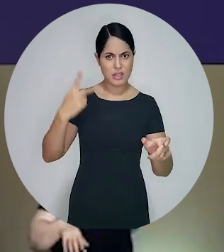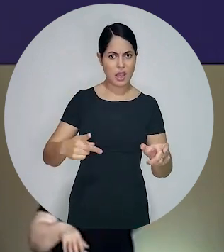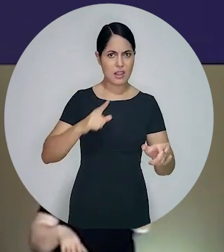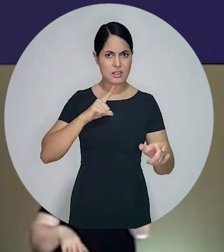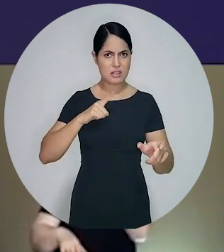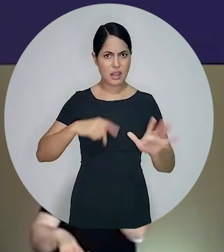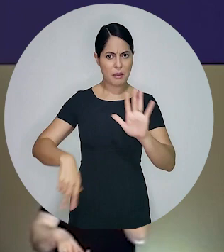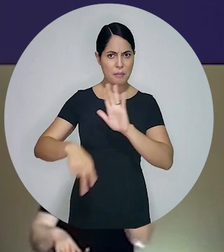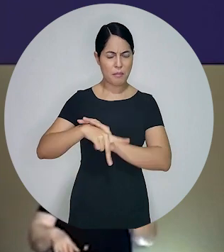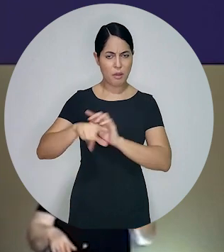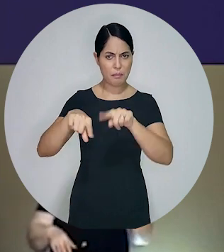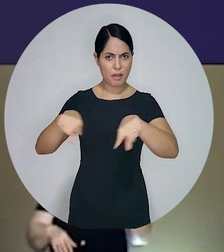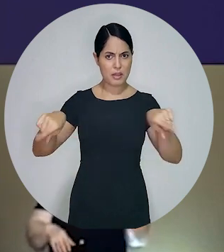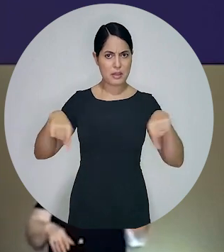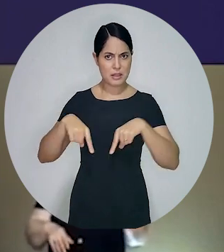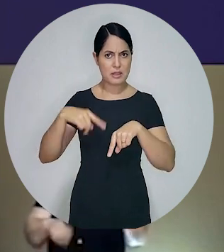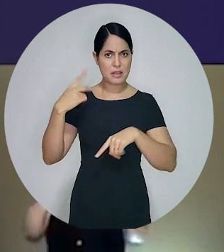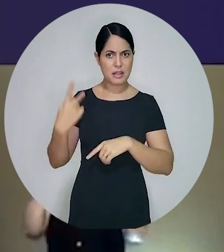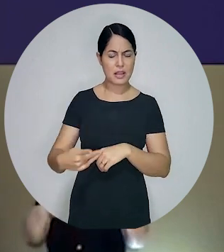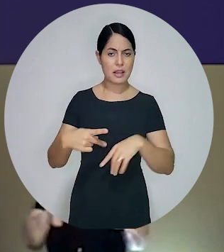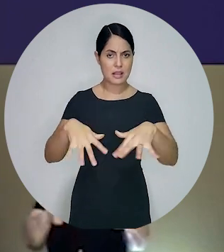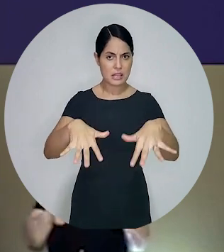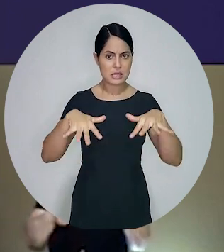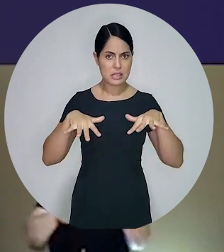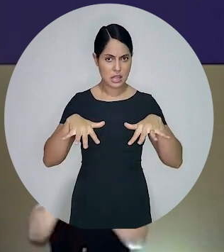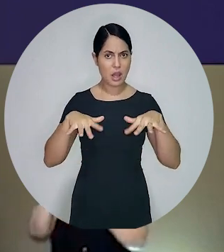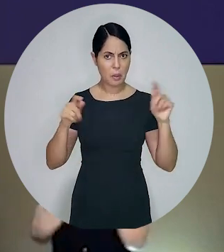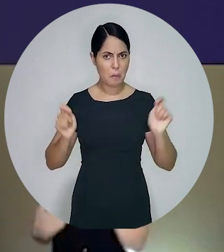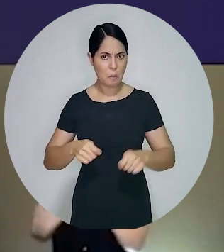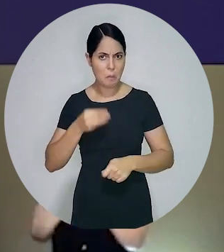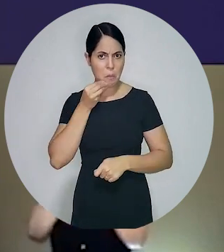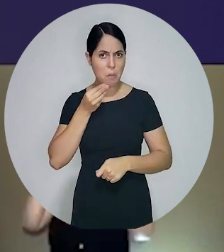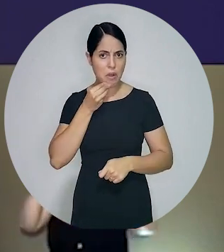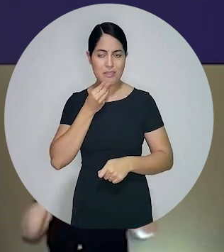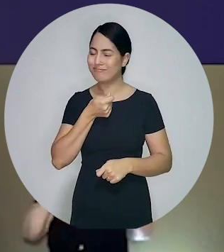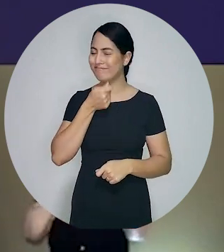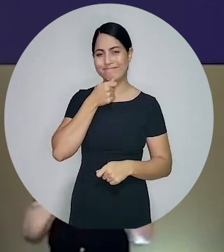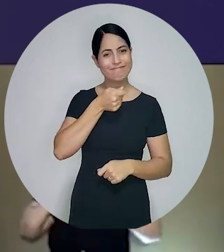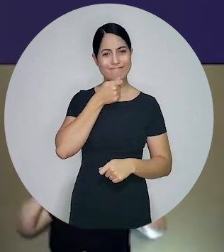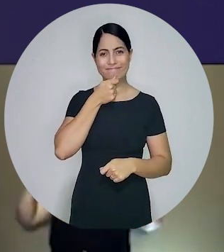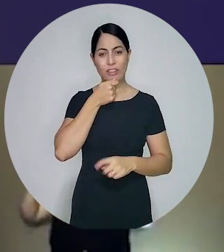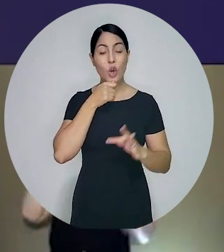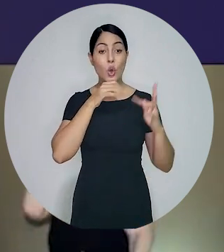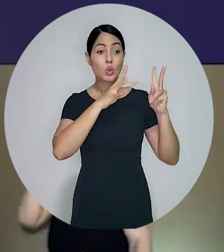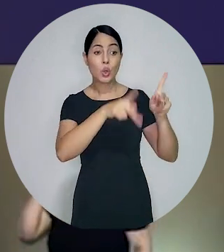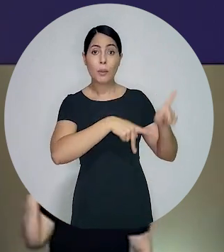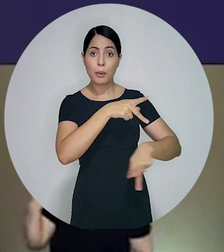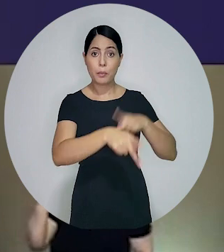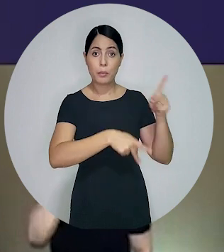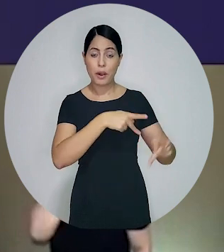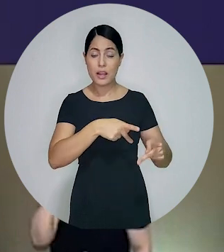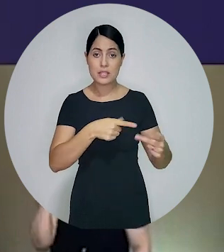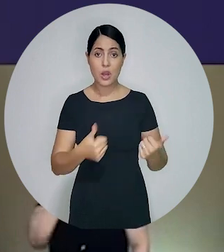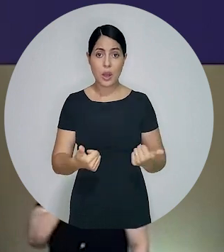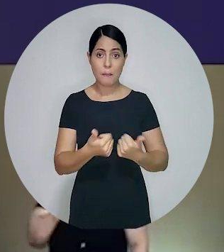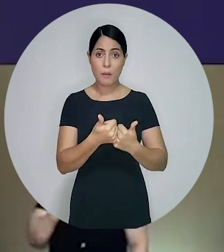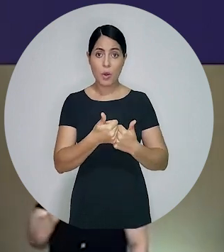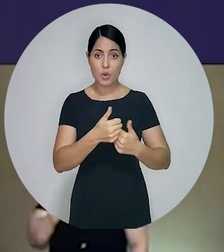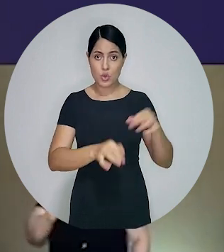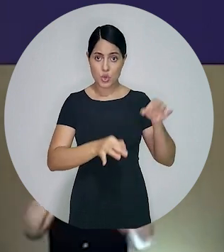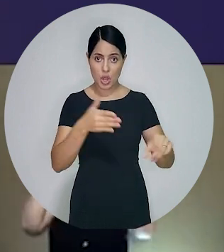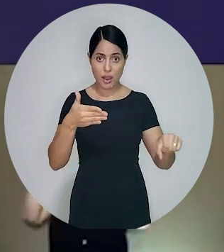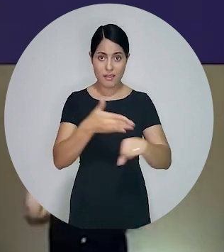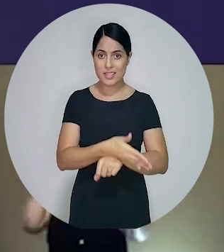de espaços que podem ser convertidos em sala de audiência. Nem toda a população dispõe de meios de acesso à